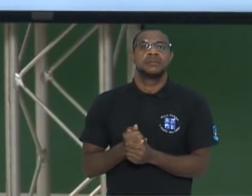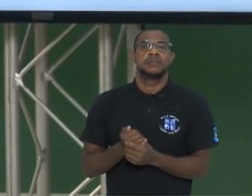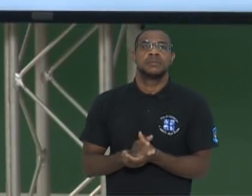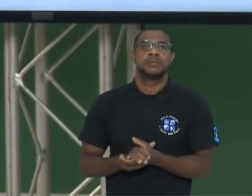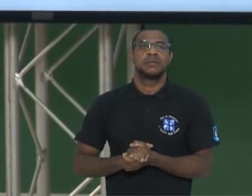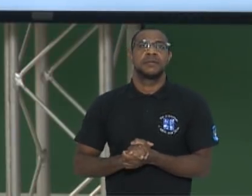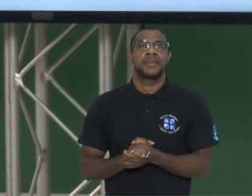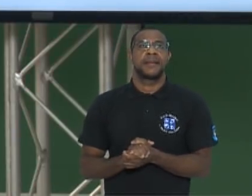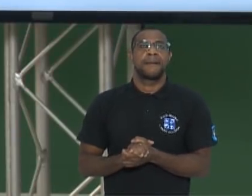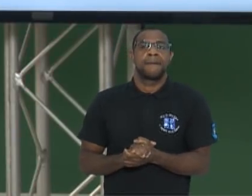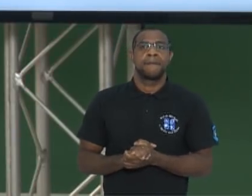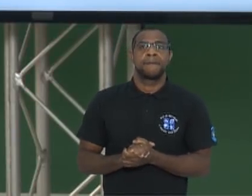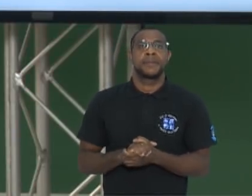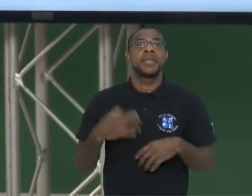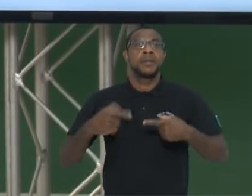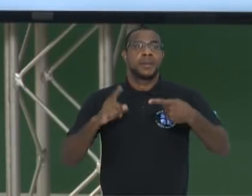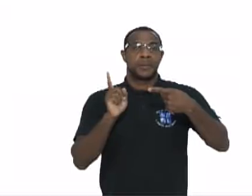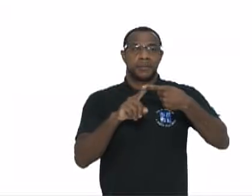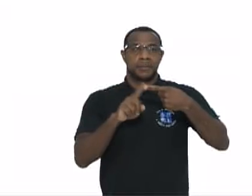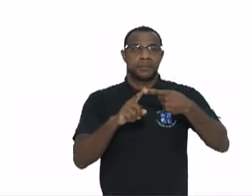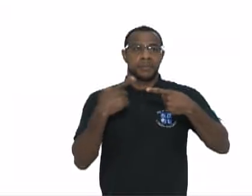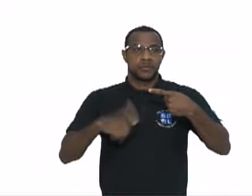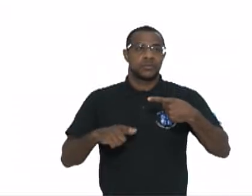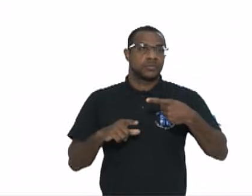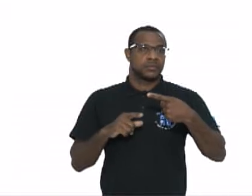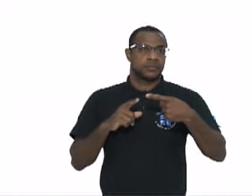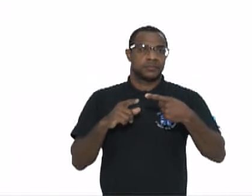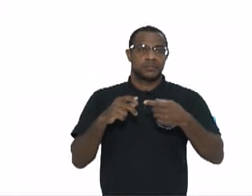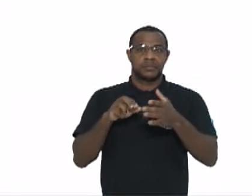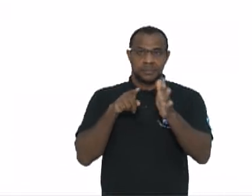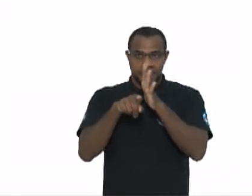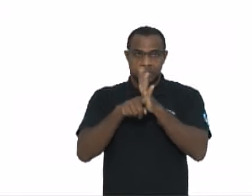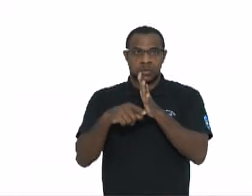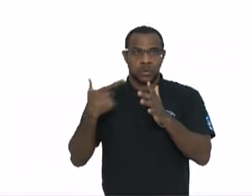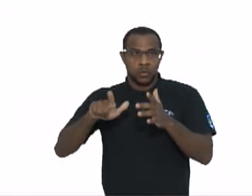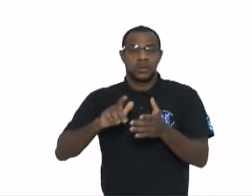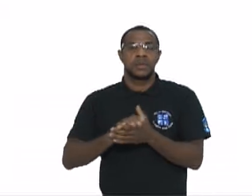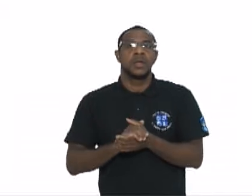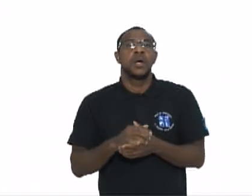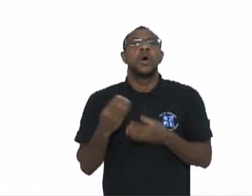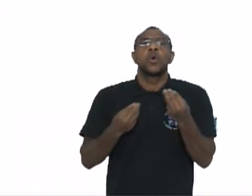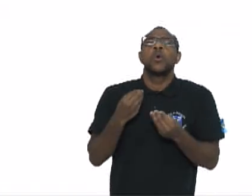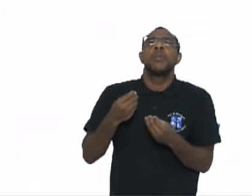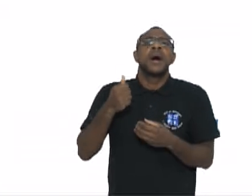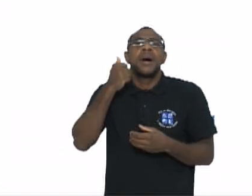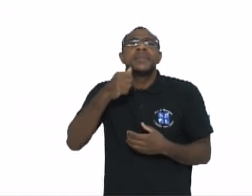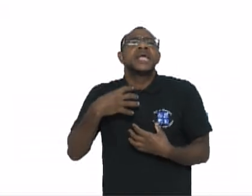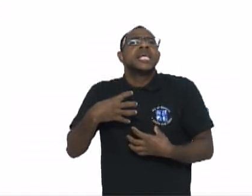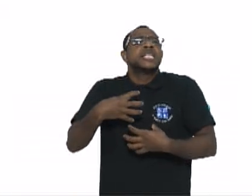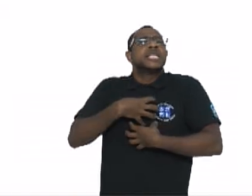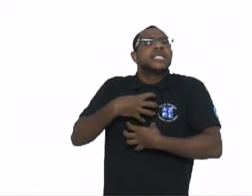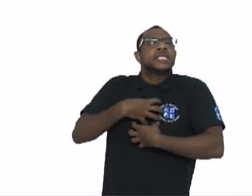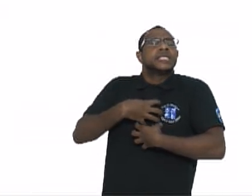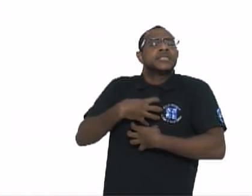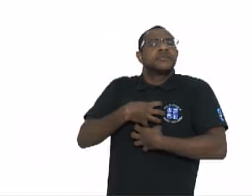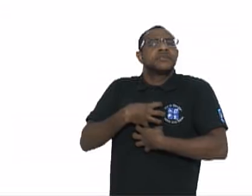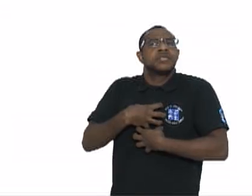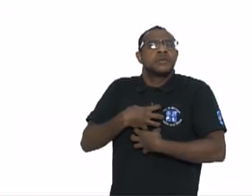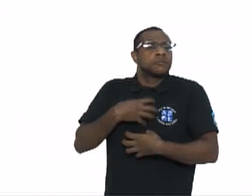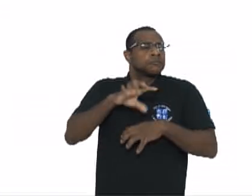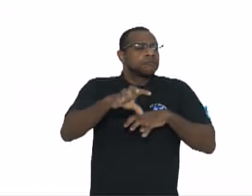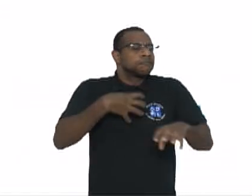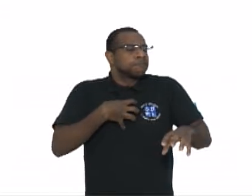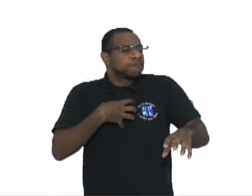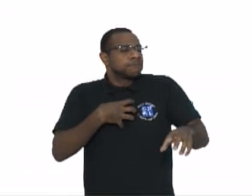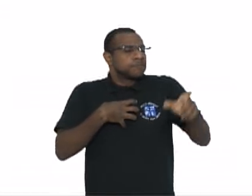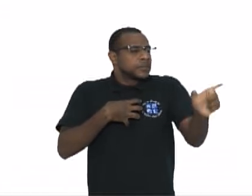de ler. Mais uma questão. De acordo com o texto, como a menina se sentia em relação a outras pessoas?